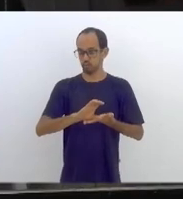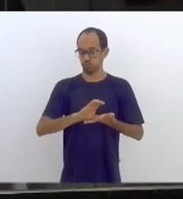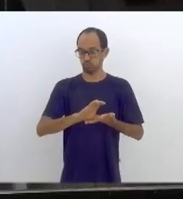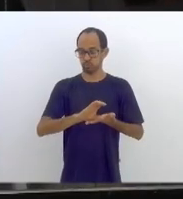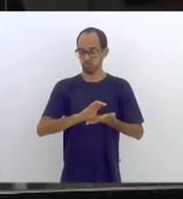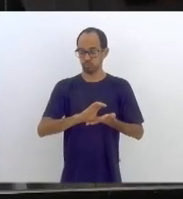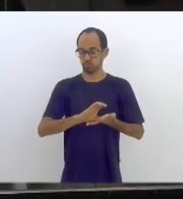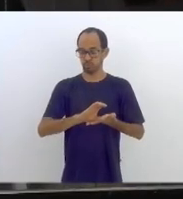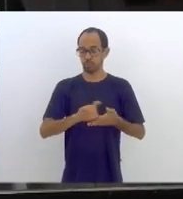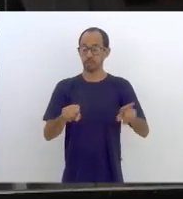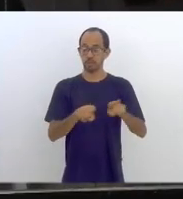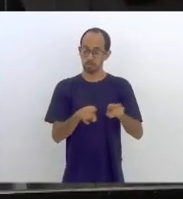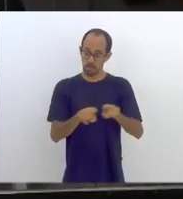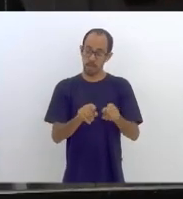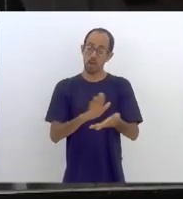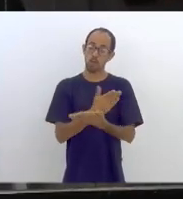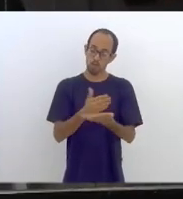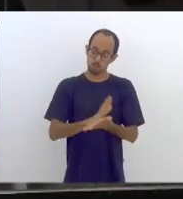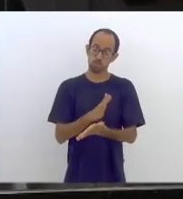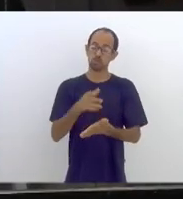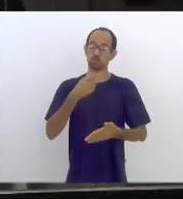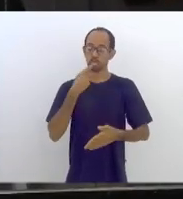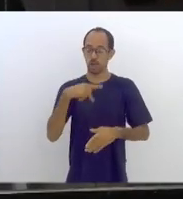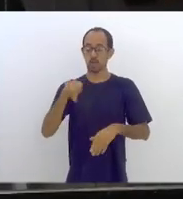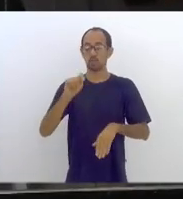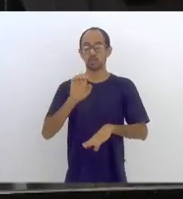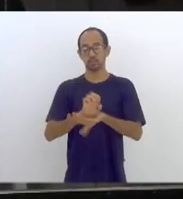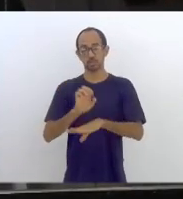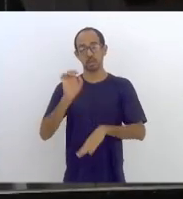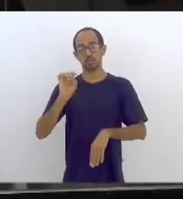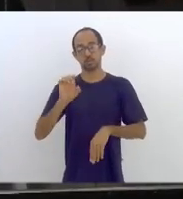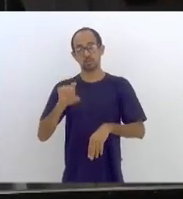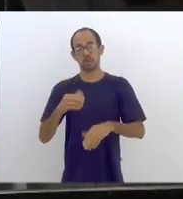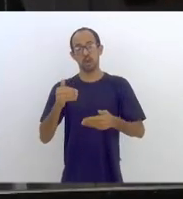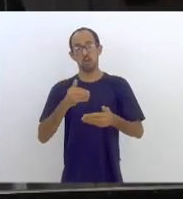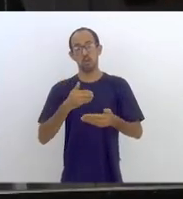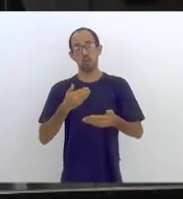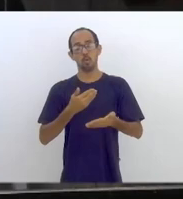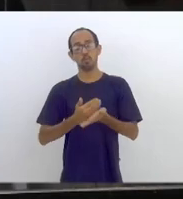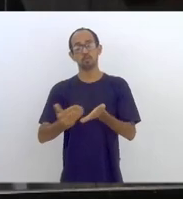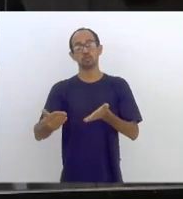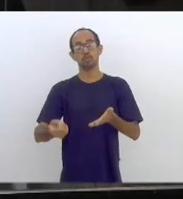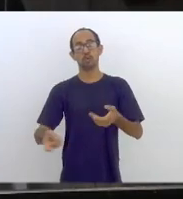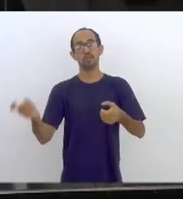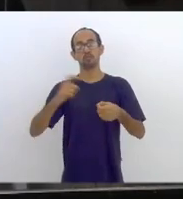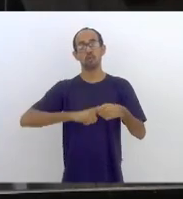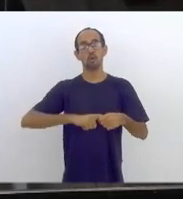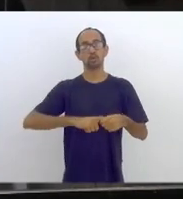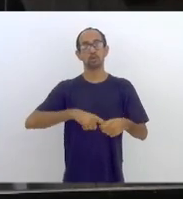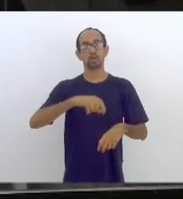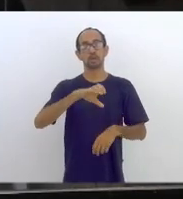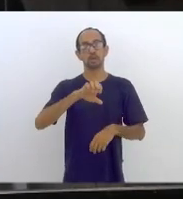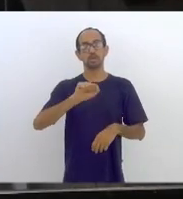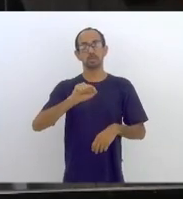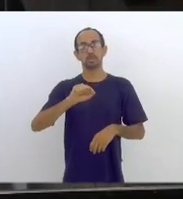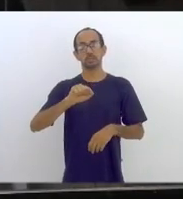Há quem diga também que o estado de exceção se deu com a volta da censura